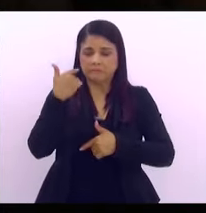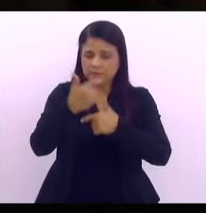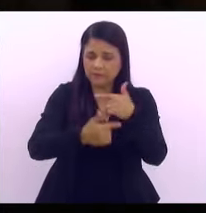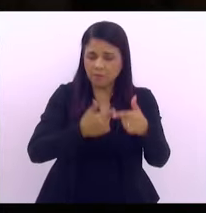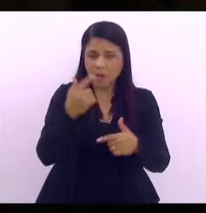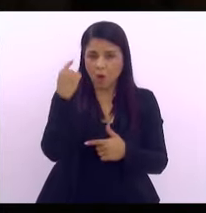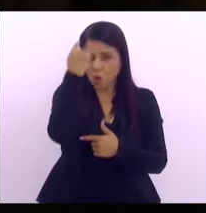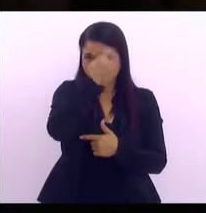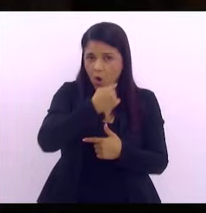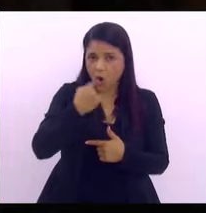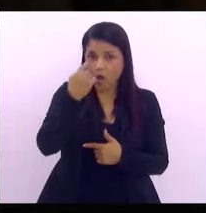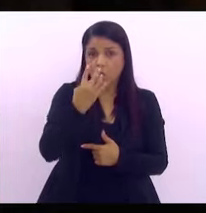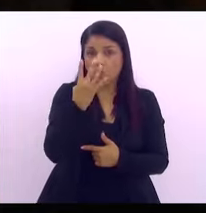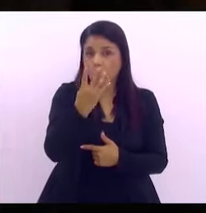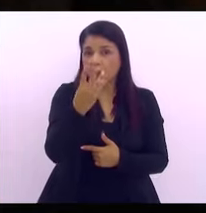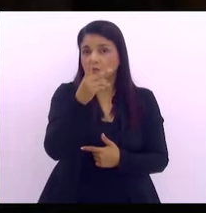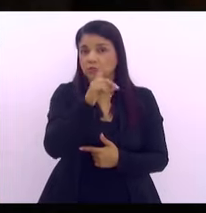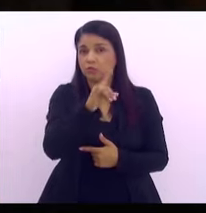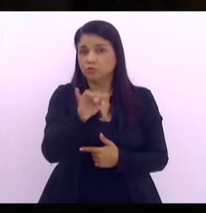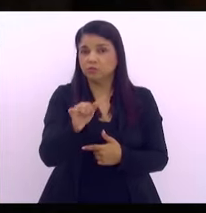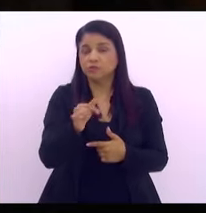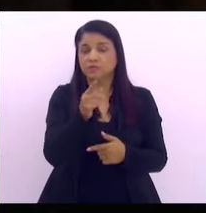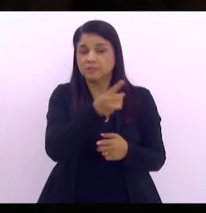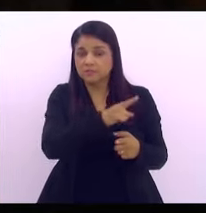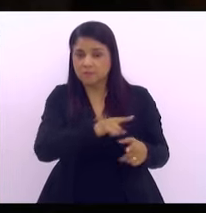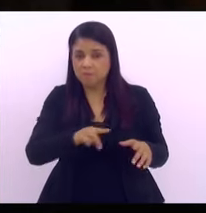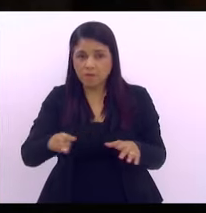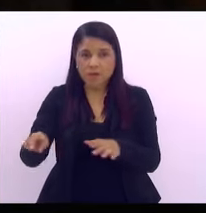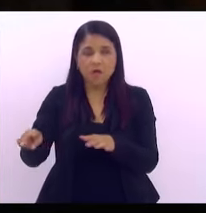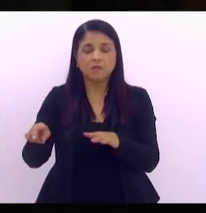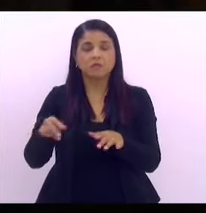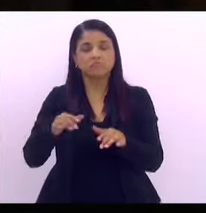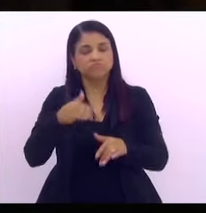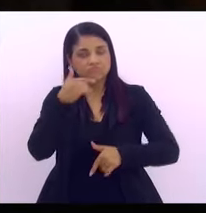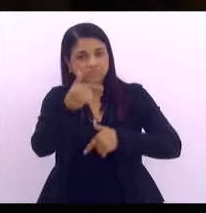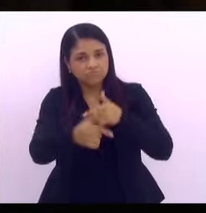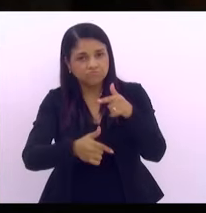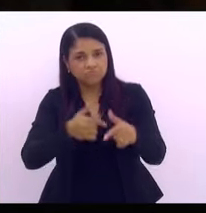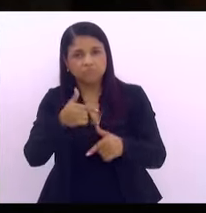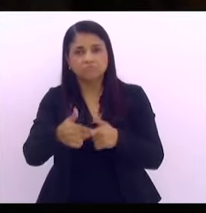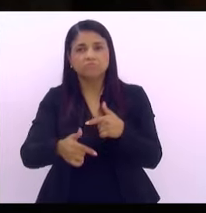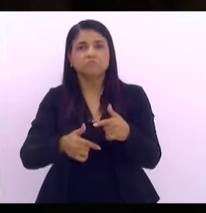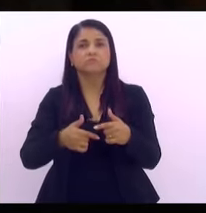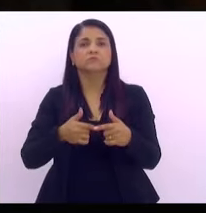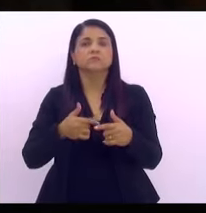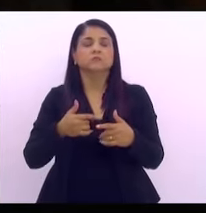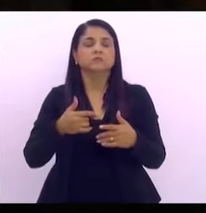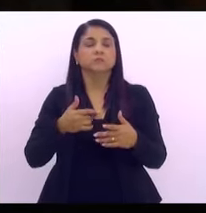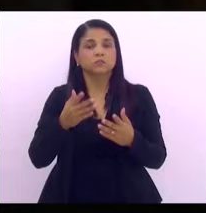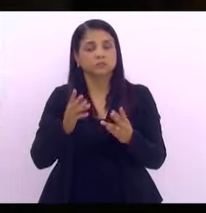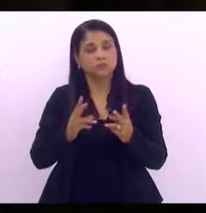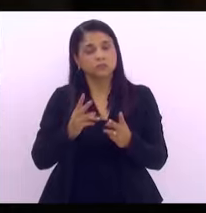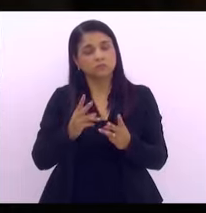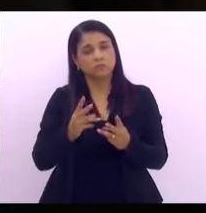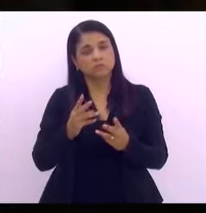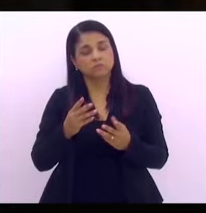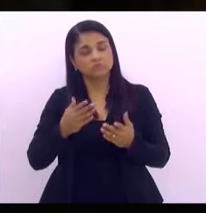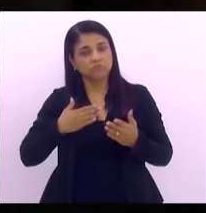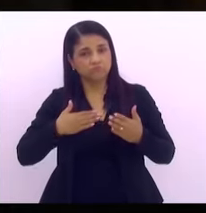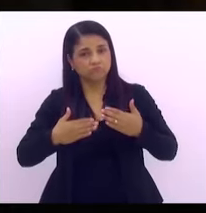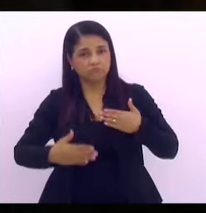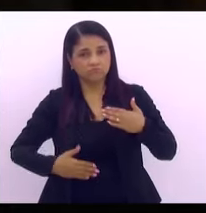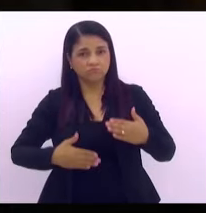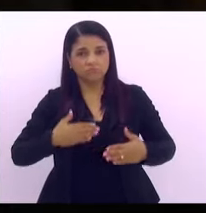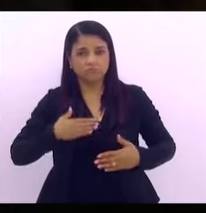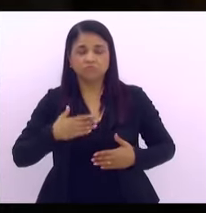de 4 dias por semana, dedicada às suas atividades laborais, e possam alargar, assim, o período para recomposição dessa própria força